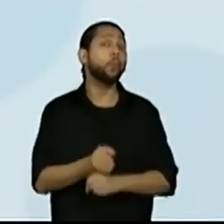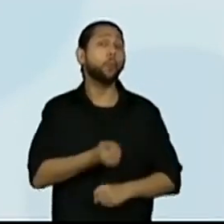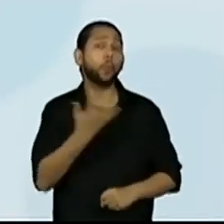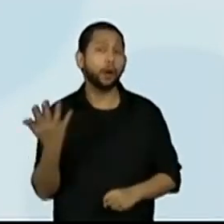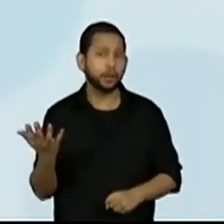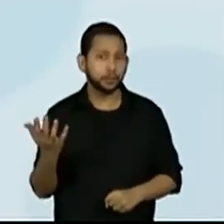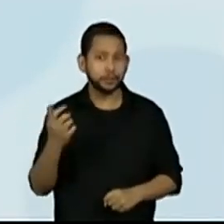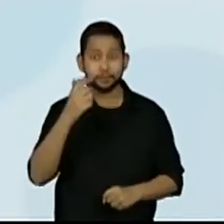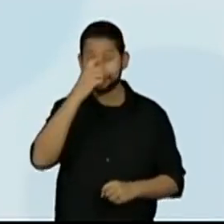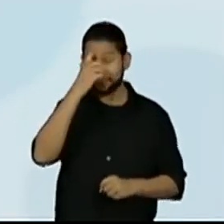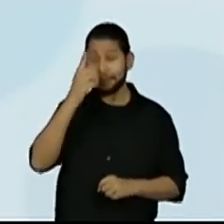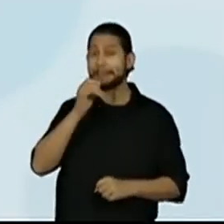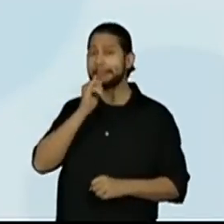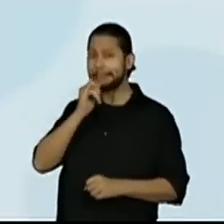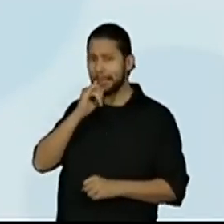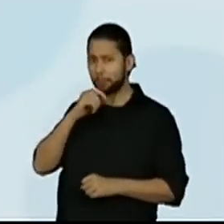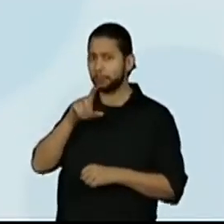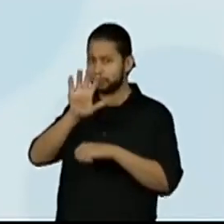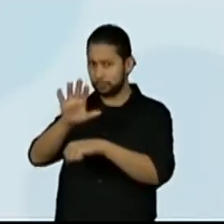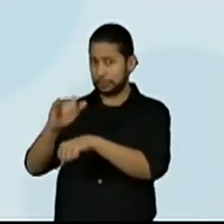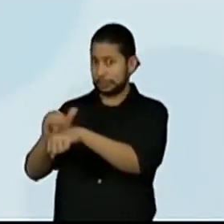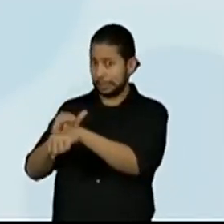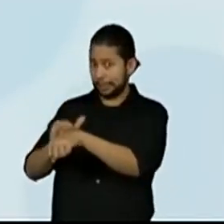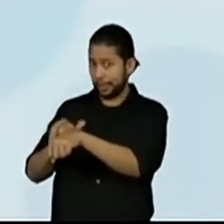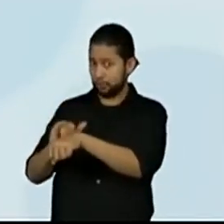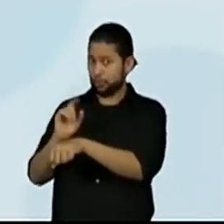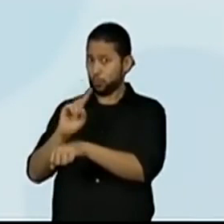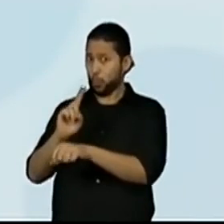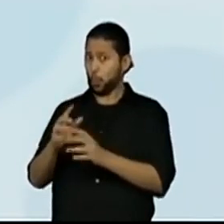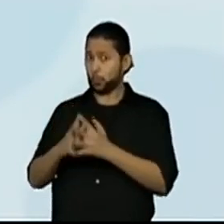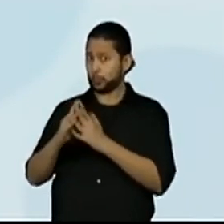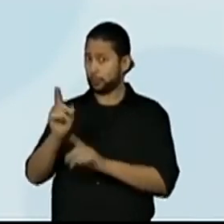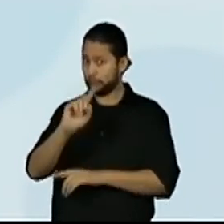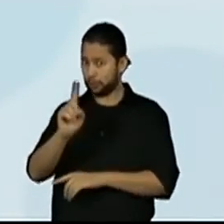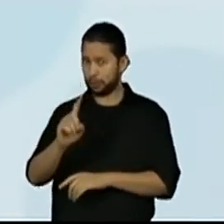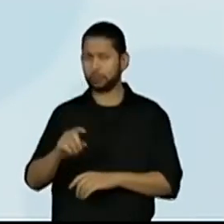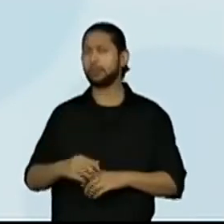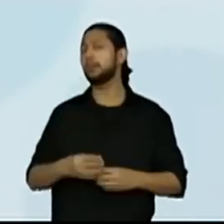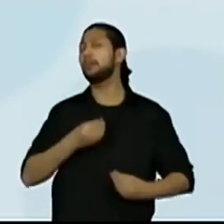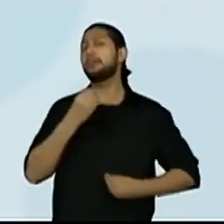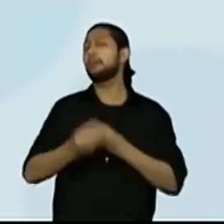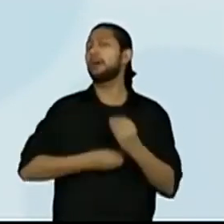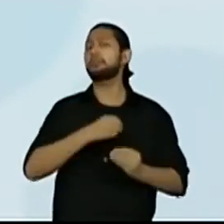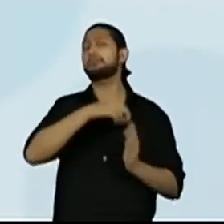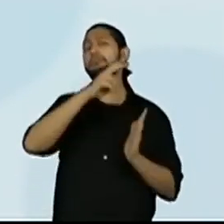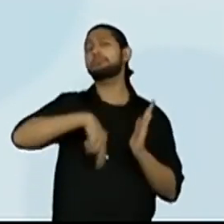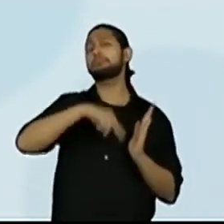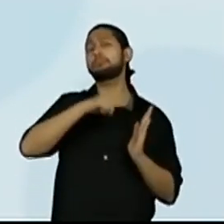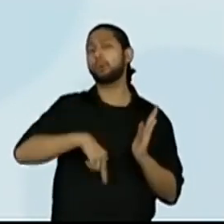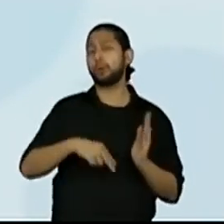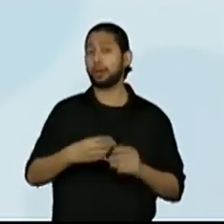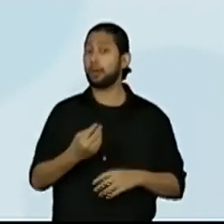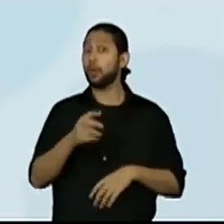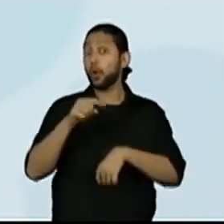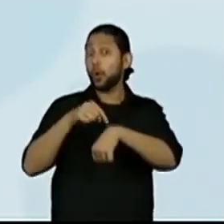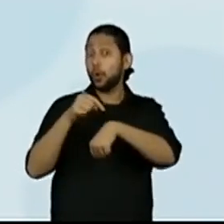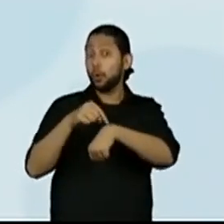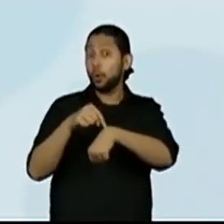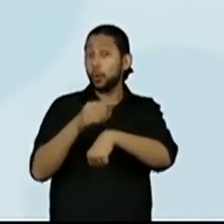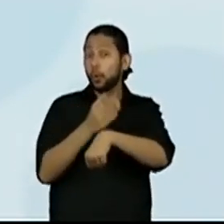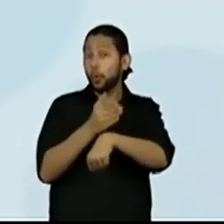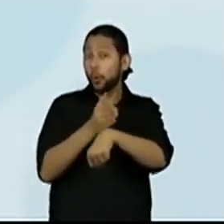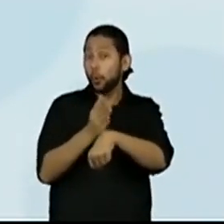Como eu me deparo com essas leituras? Uns 2 minutinhos para que a gente consiga